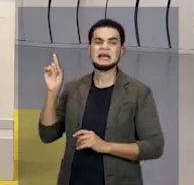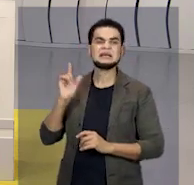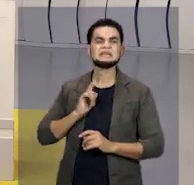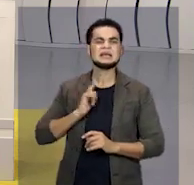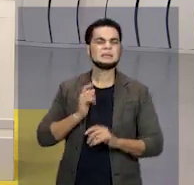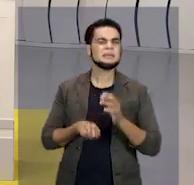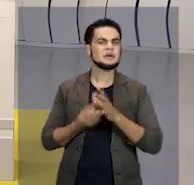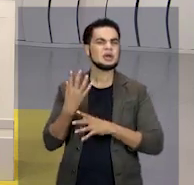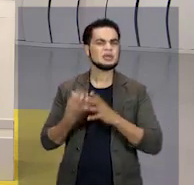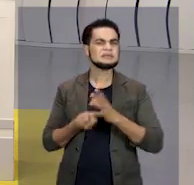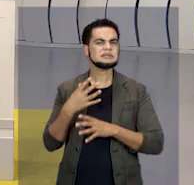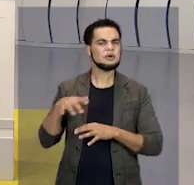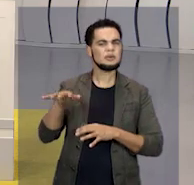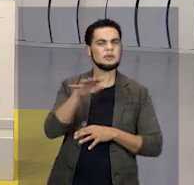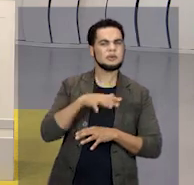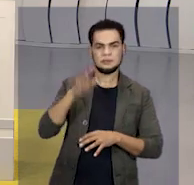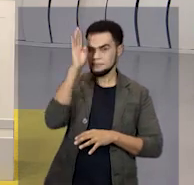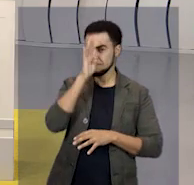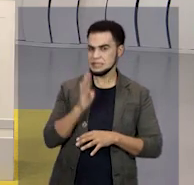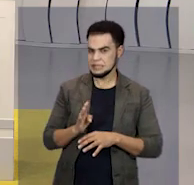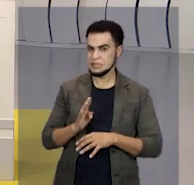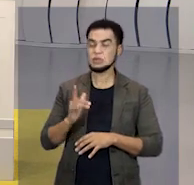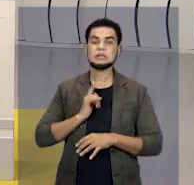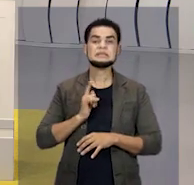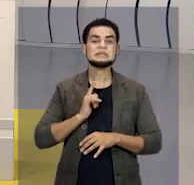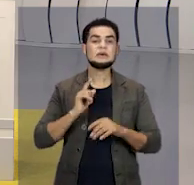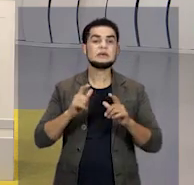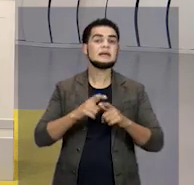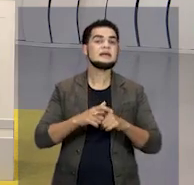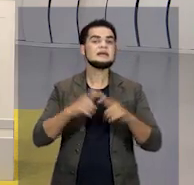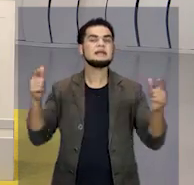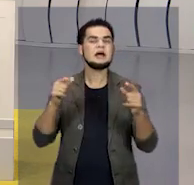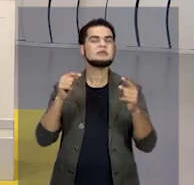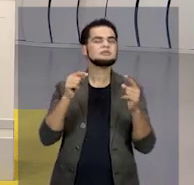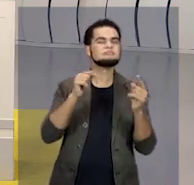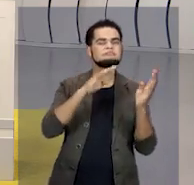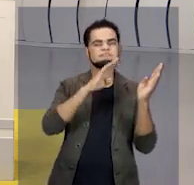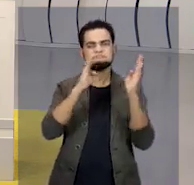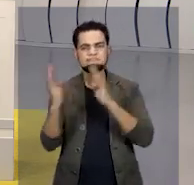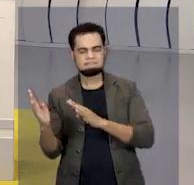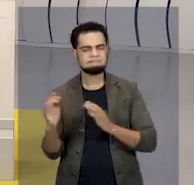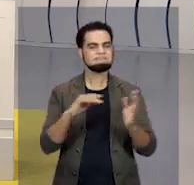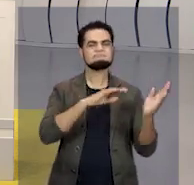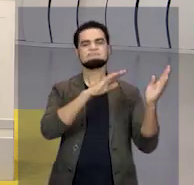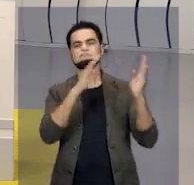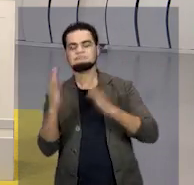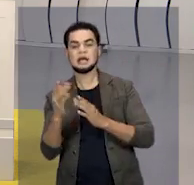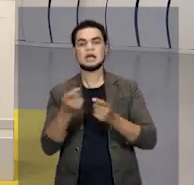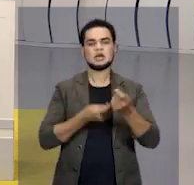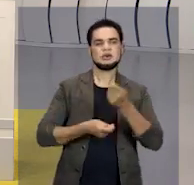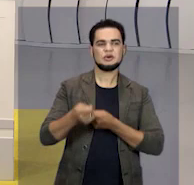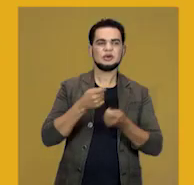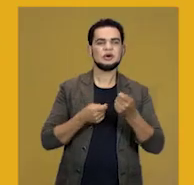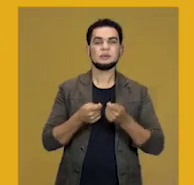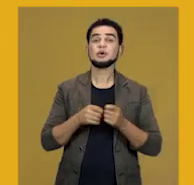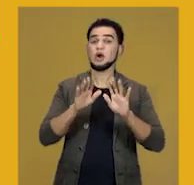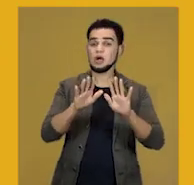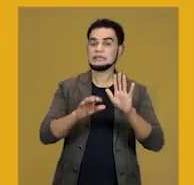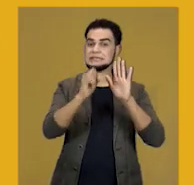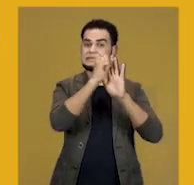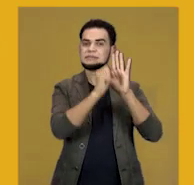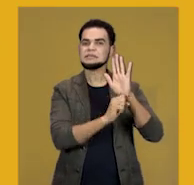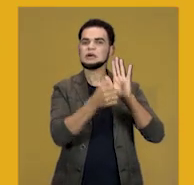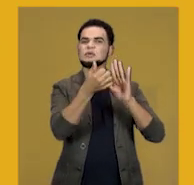gente destaca sempre os chamados grandes ciclos econômicos que vivenciamos. Então, nós temos aqui, entre o século XVI